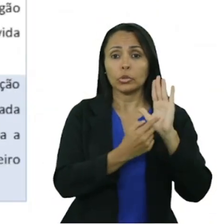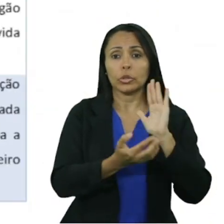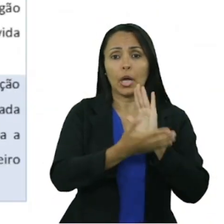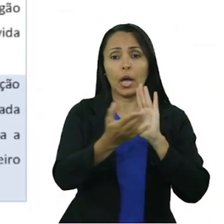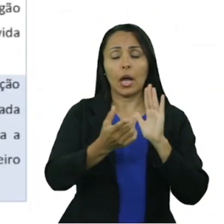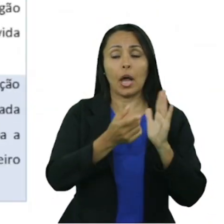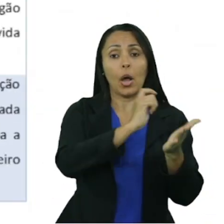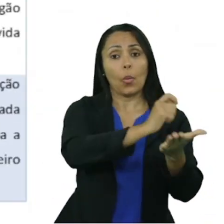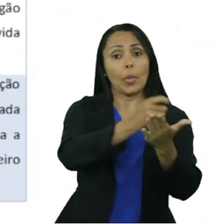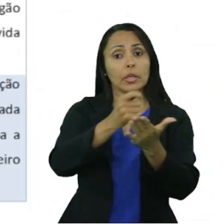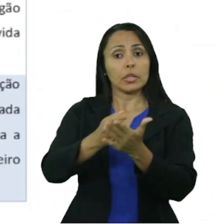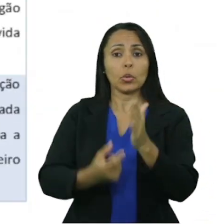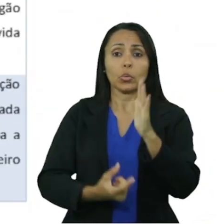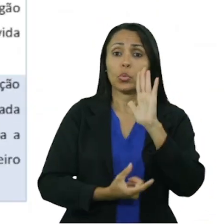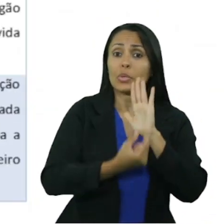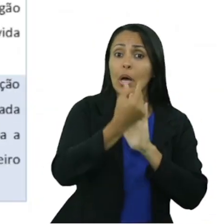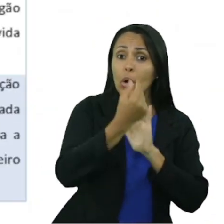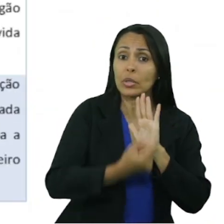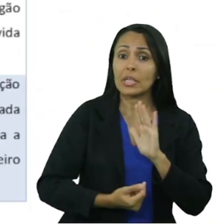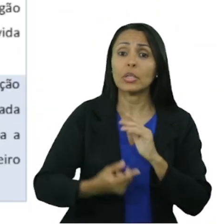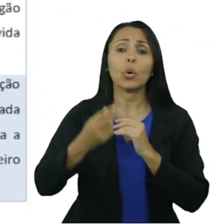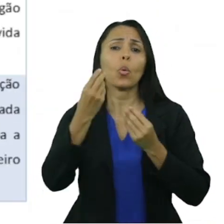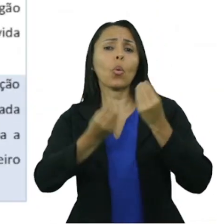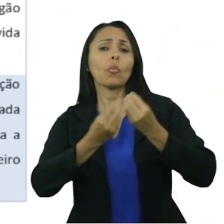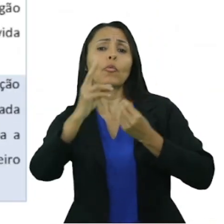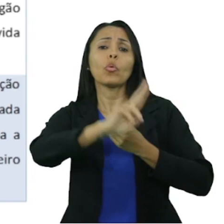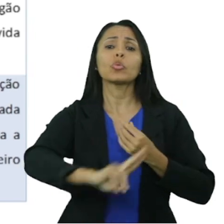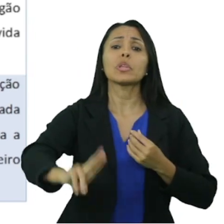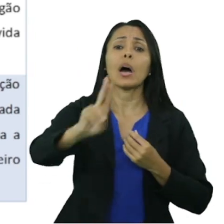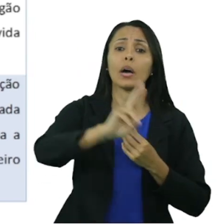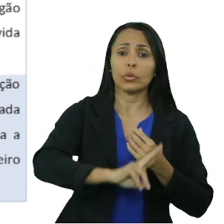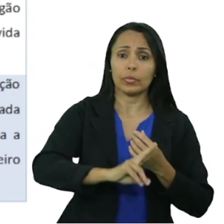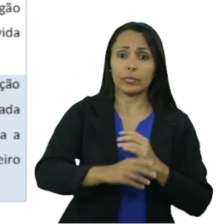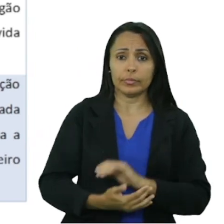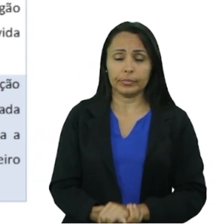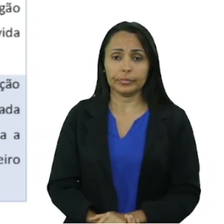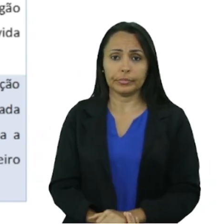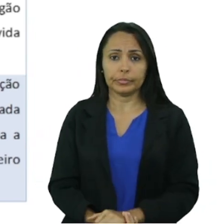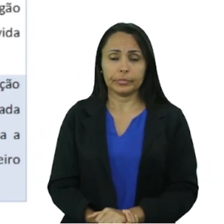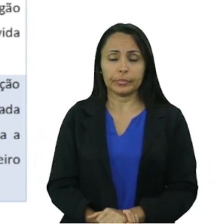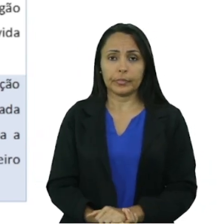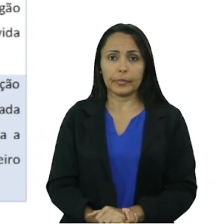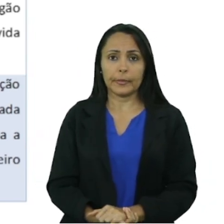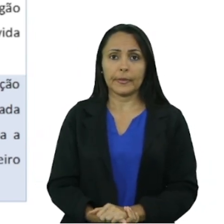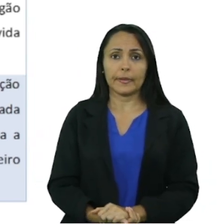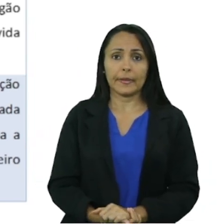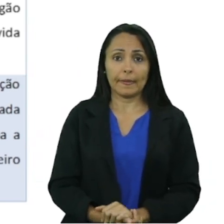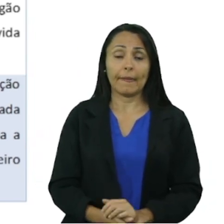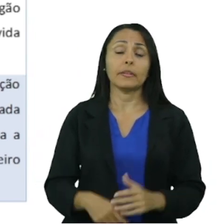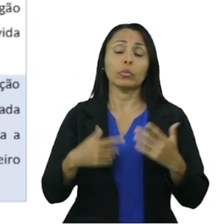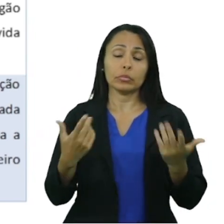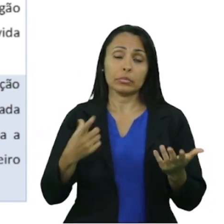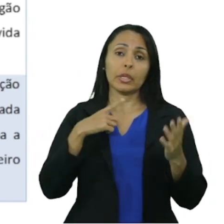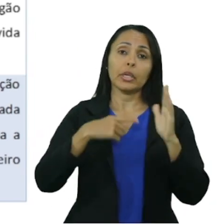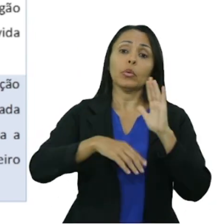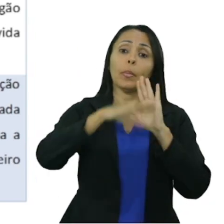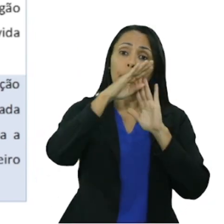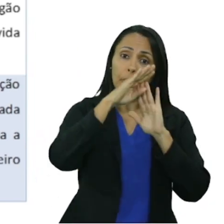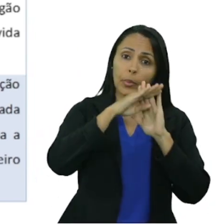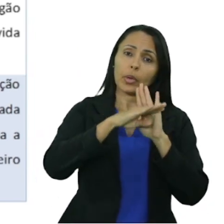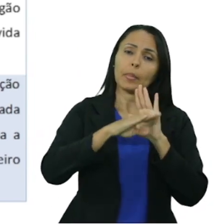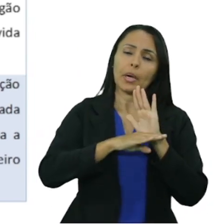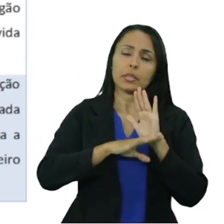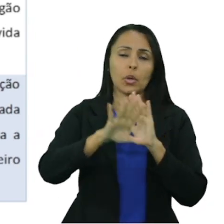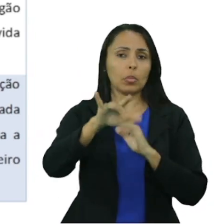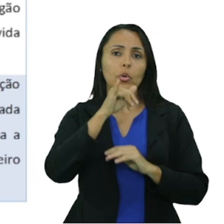da lei de como foi utilizado esses recursos. Então, há uma programação, há um quadro, por